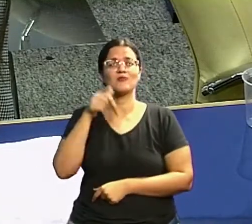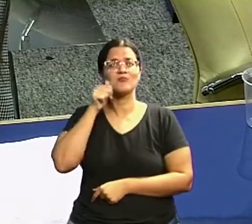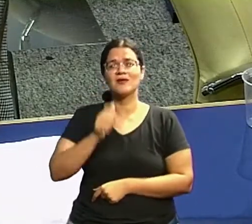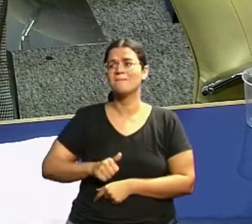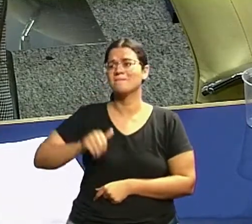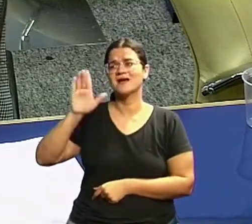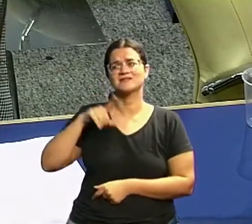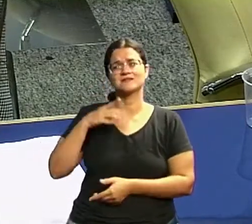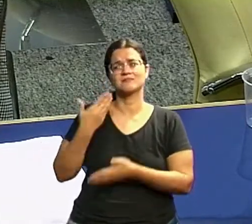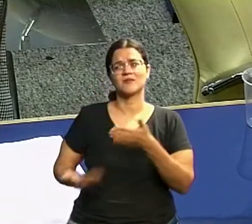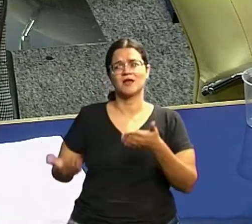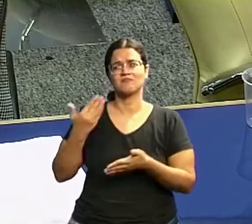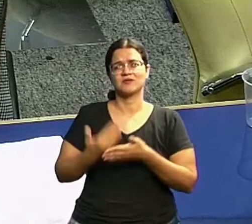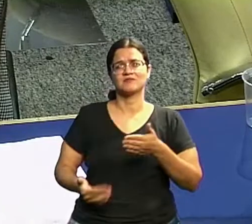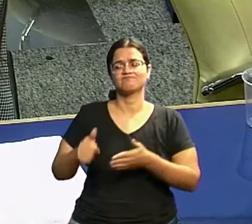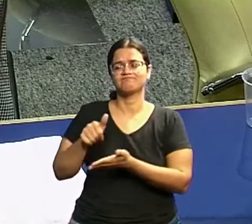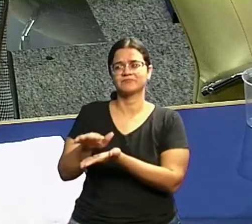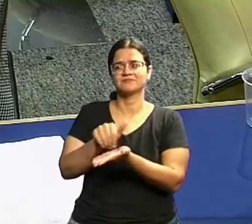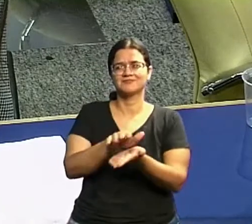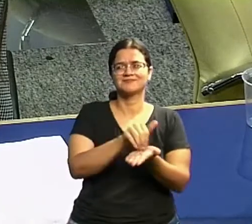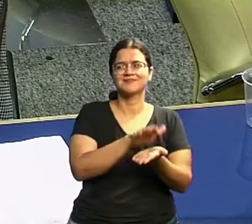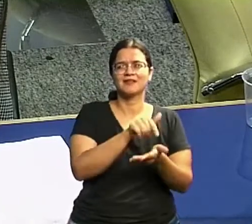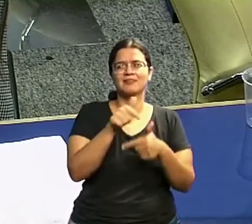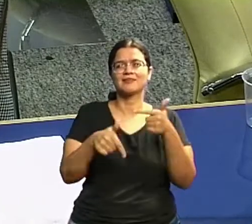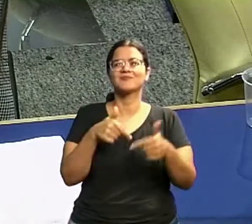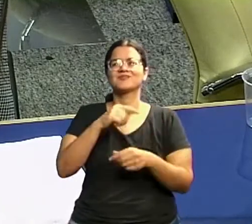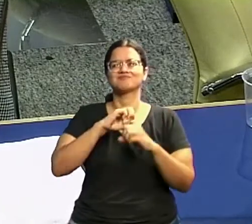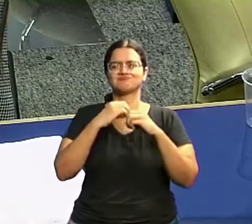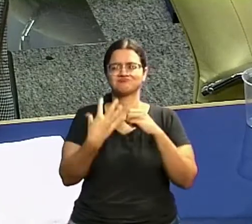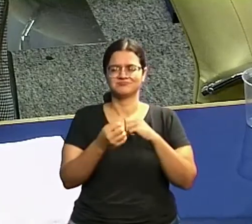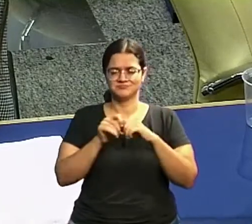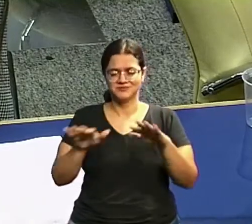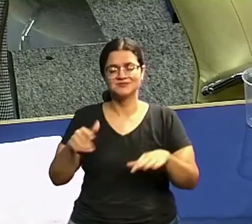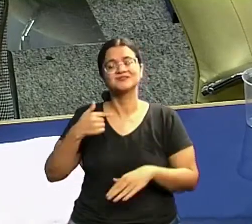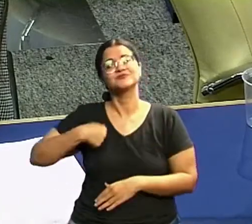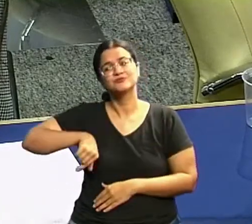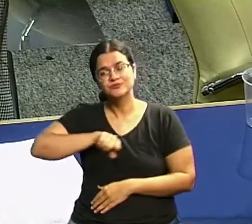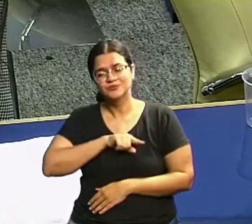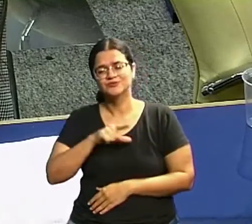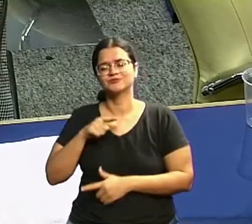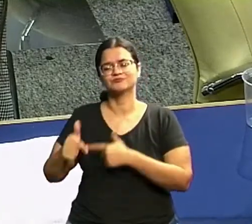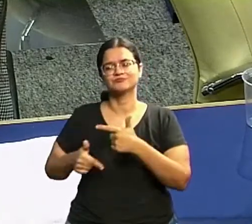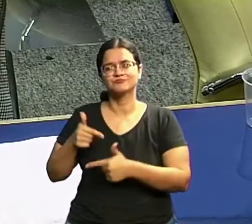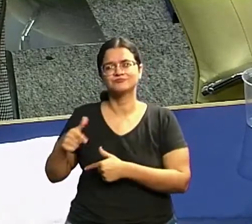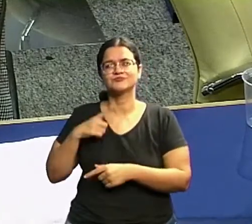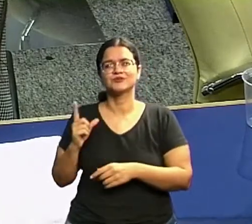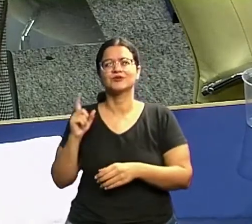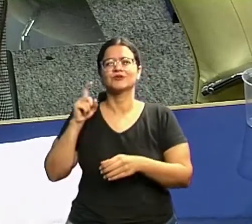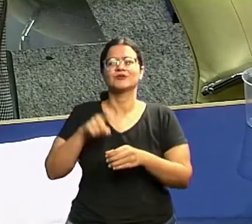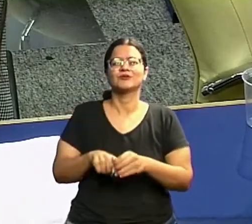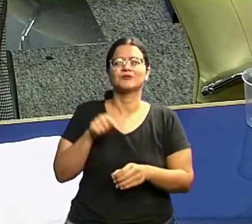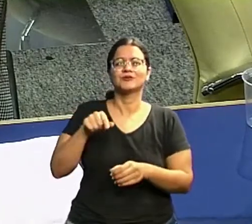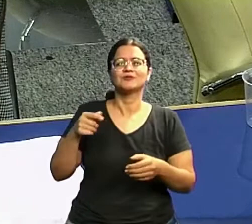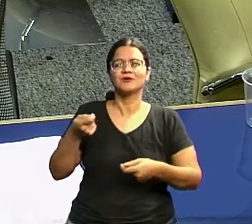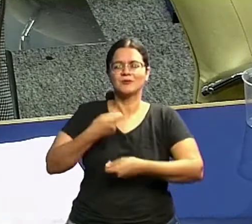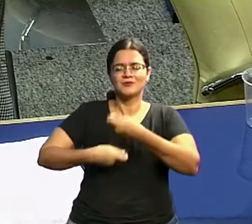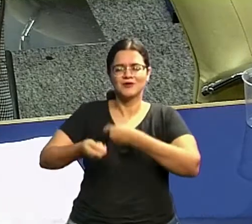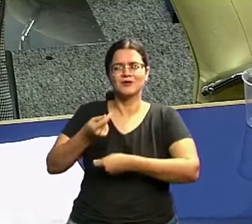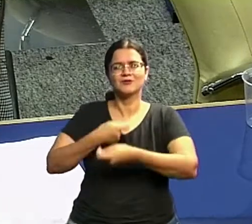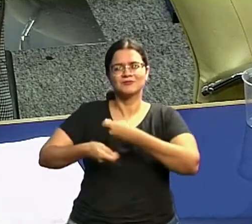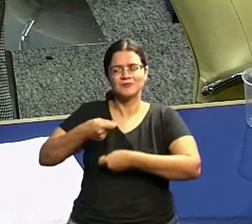que mais perderam o emprego durante a pandemia. E foram nós, durante o processo de reaquecimento